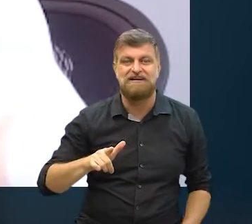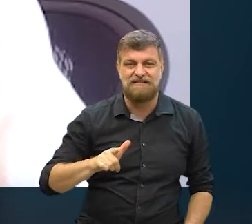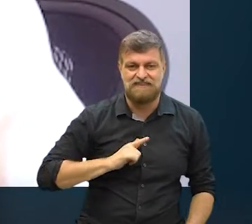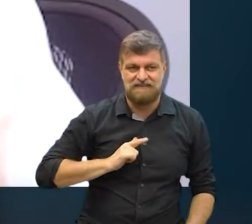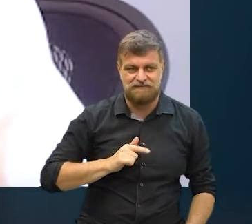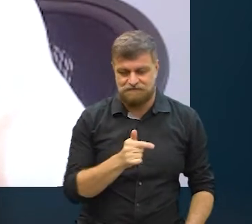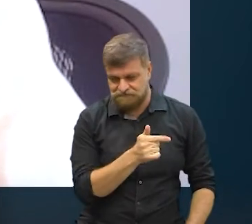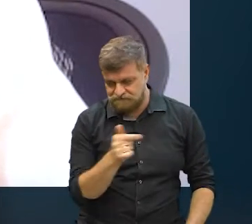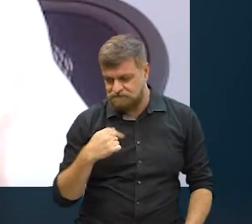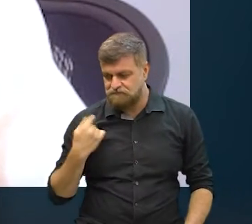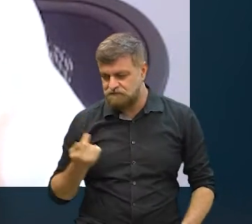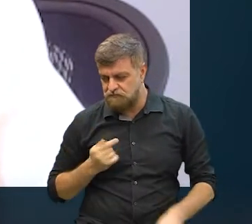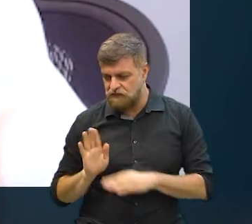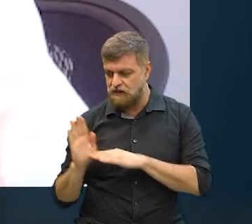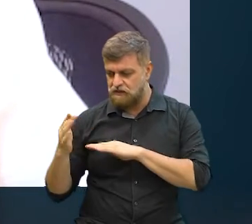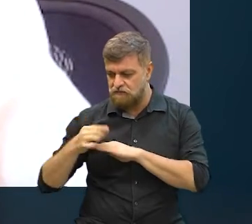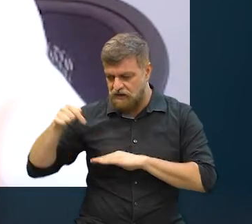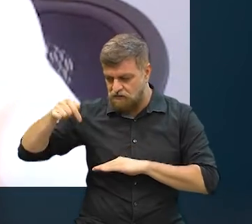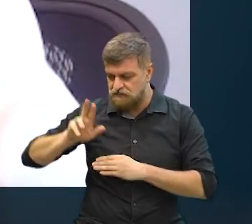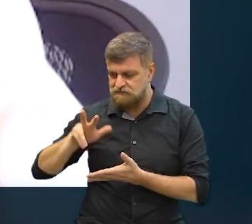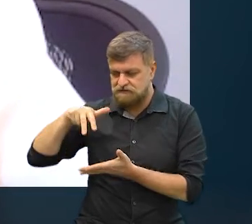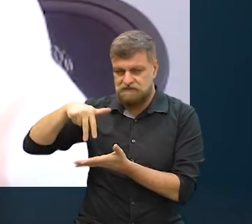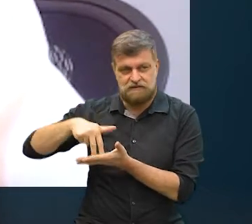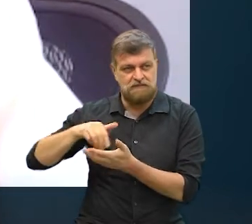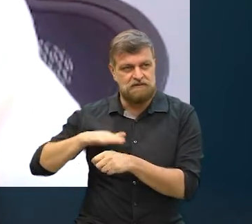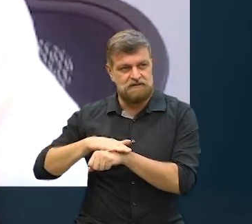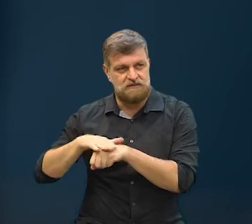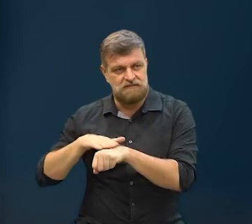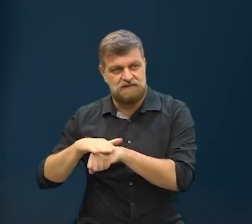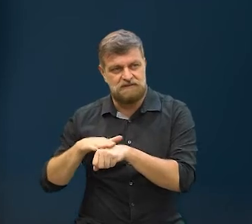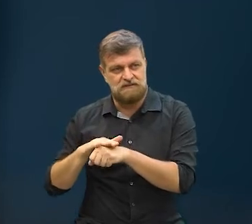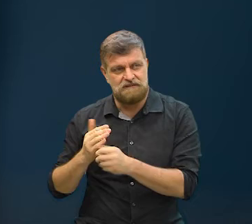essa semana nós estávamos lá no bairro onde nós começamos tudo,